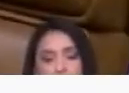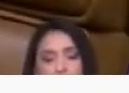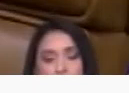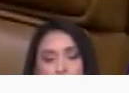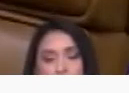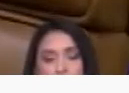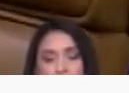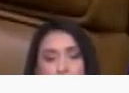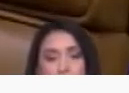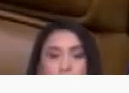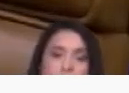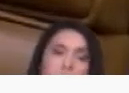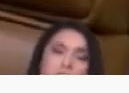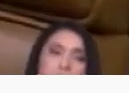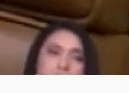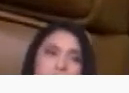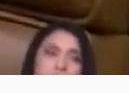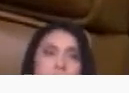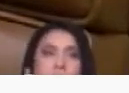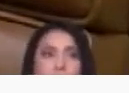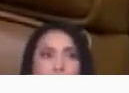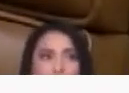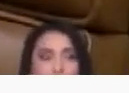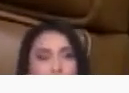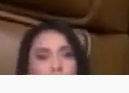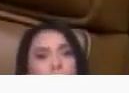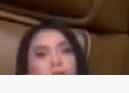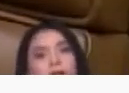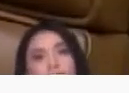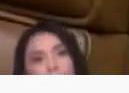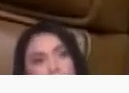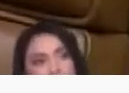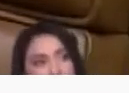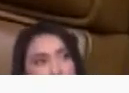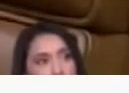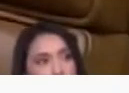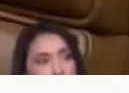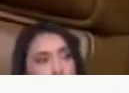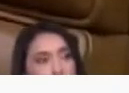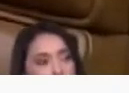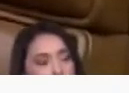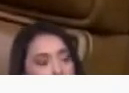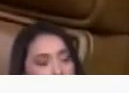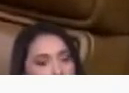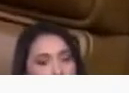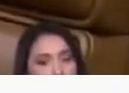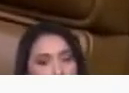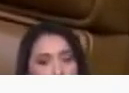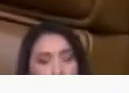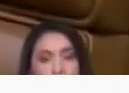Barroso, o ministro Alexandre de Moraes fez ressalvas em relação ao modelo de gestão que